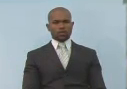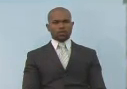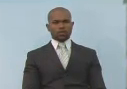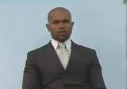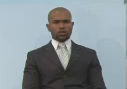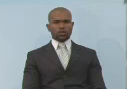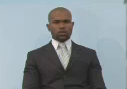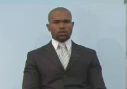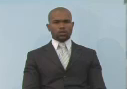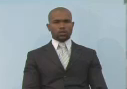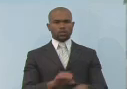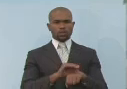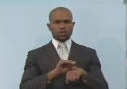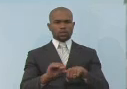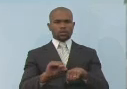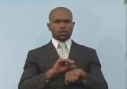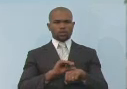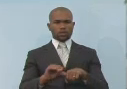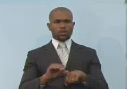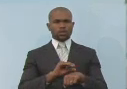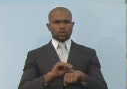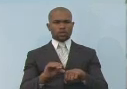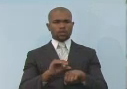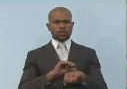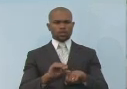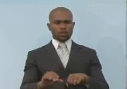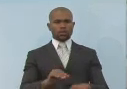para investimento, o senhor investe